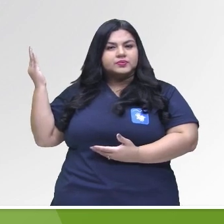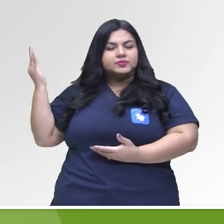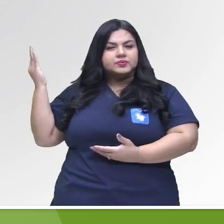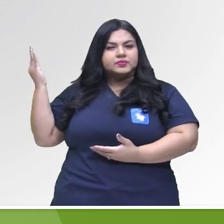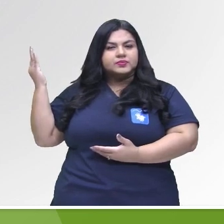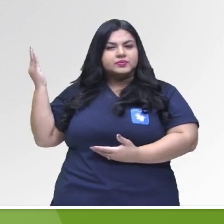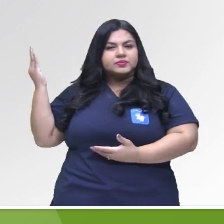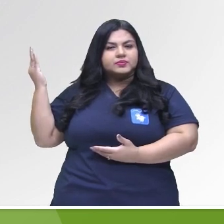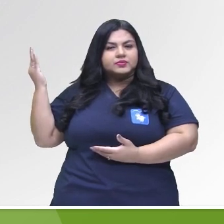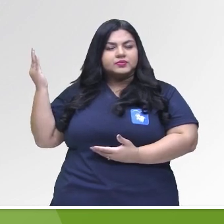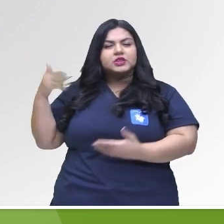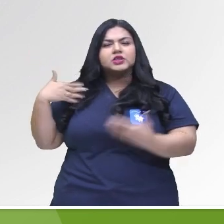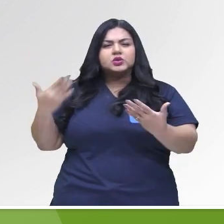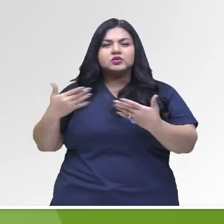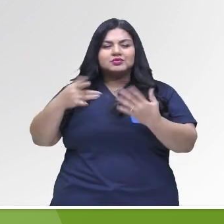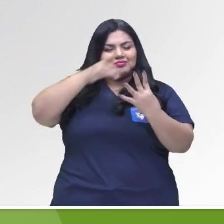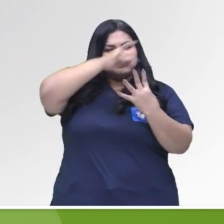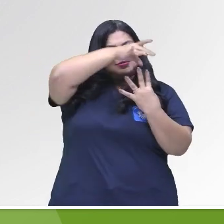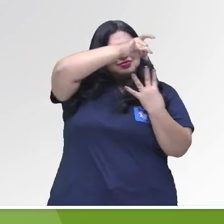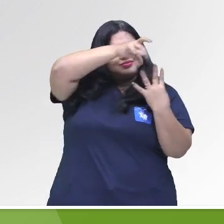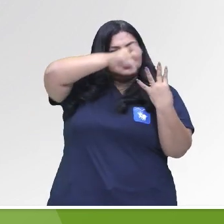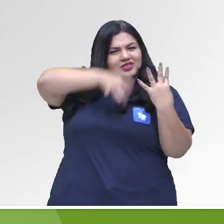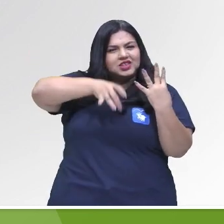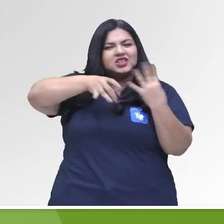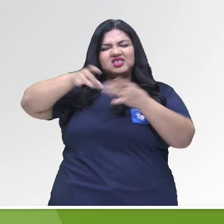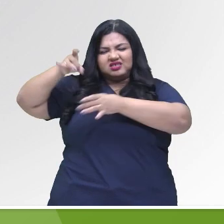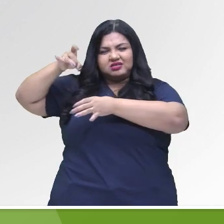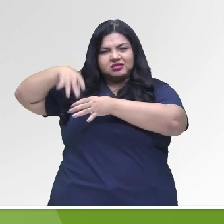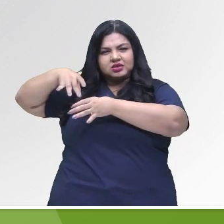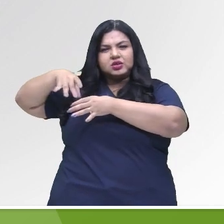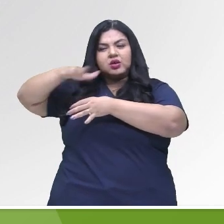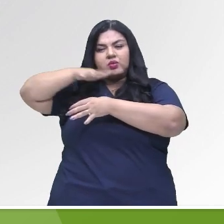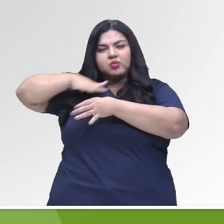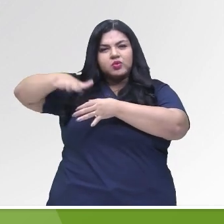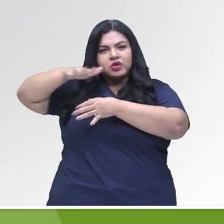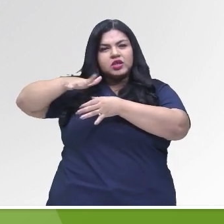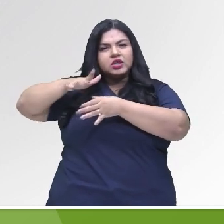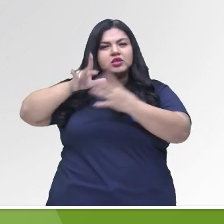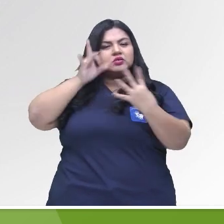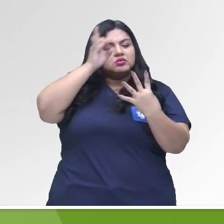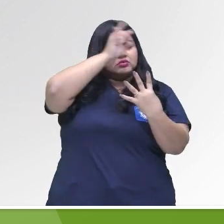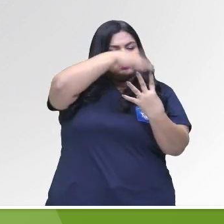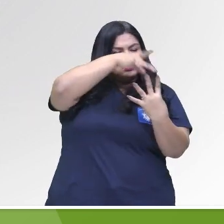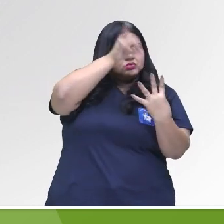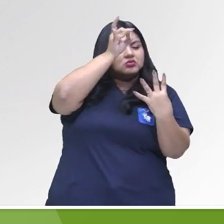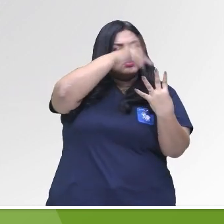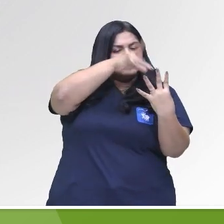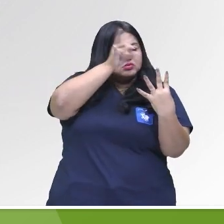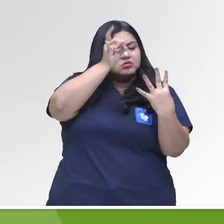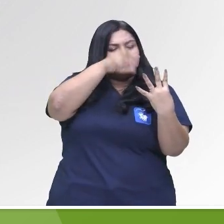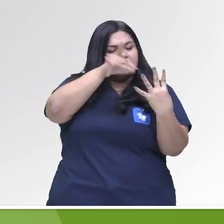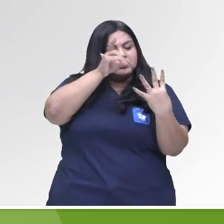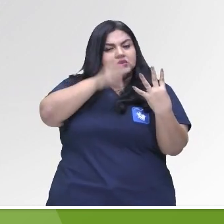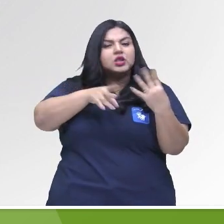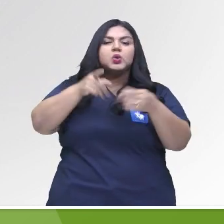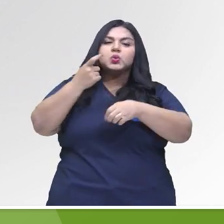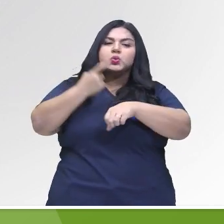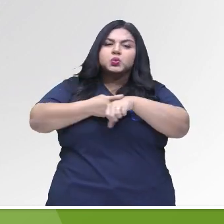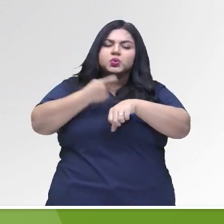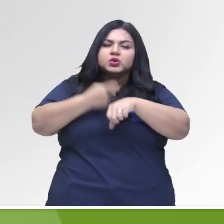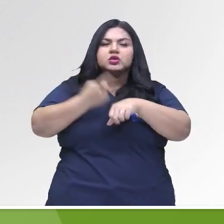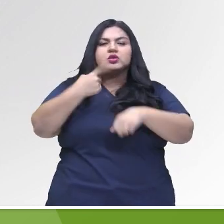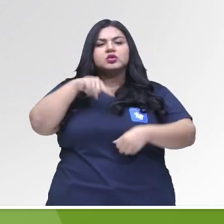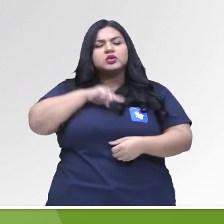daqueles cestos, de lixo, ambientes para a gente jogar os resíduos sólidos. E aí a gente